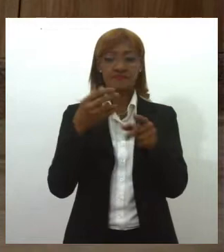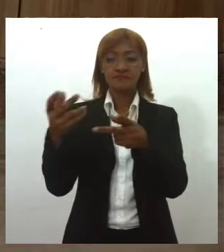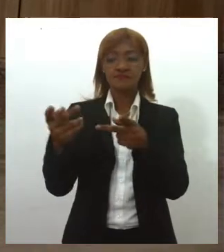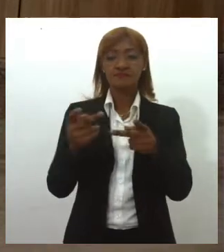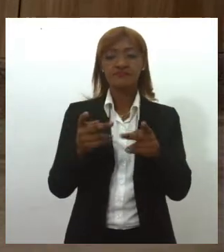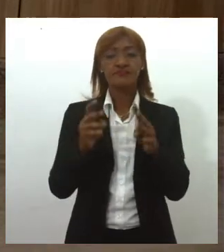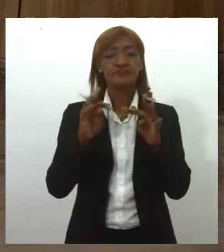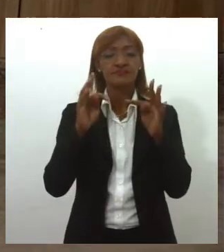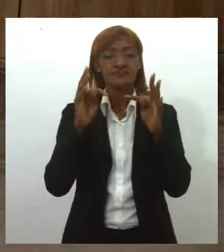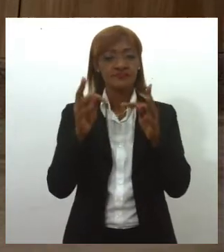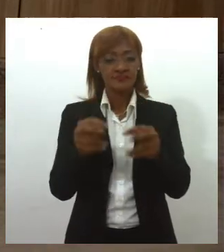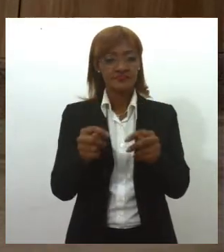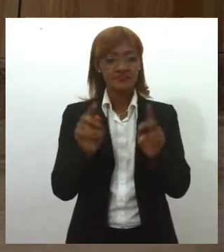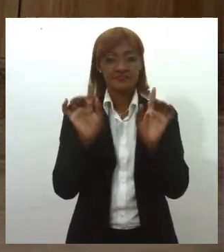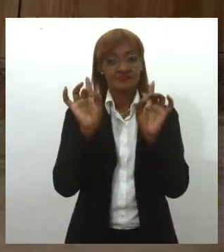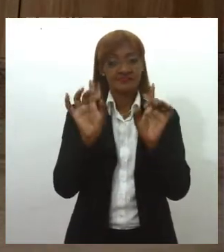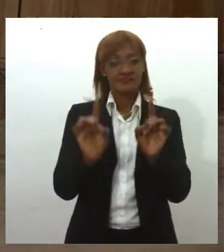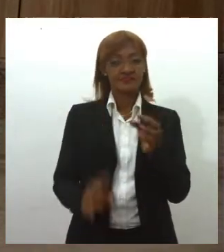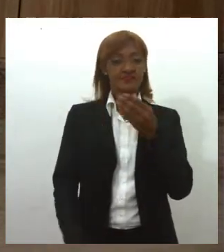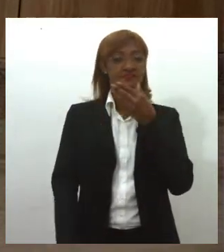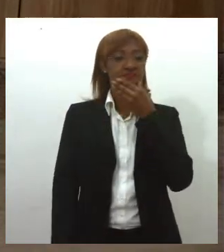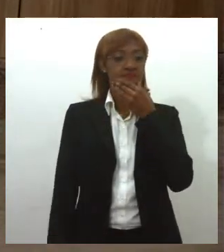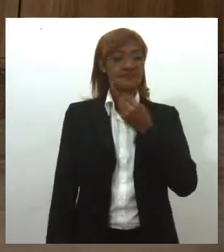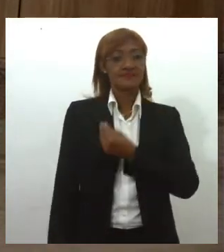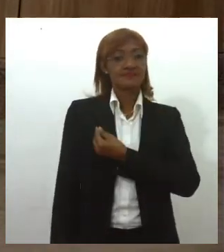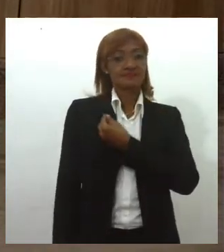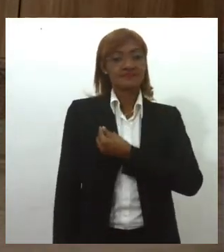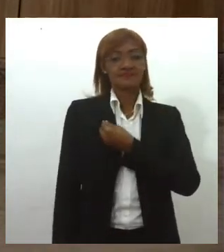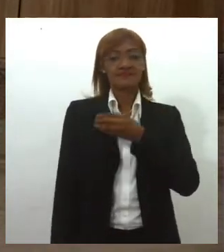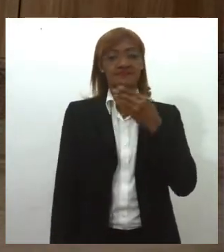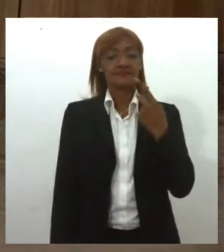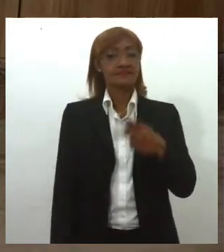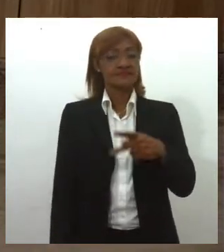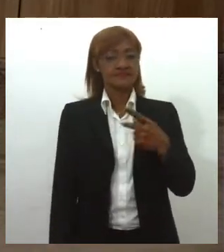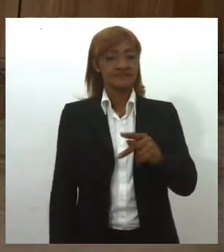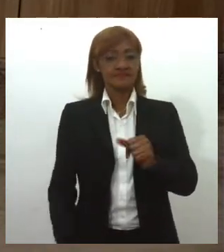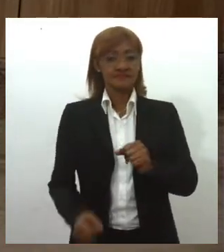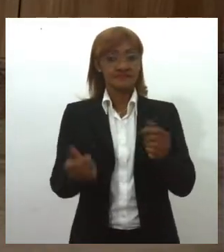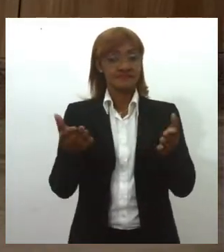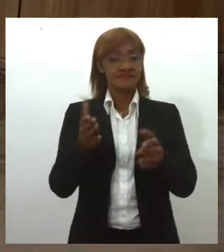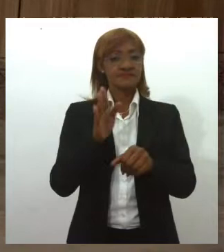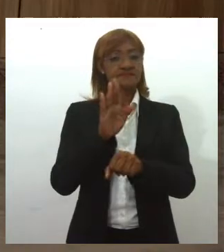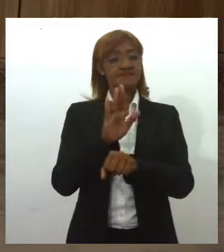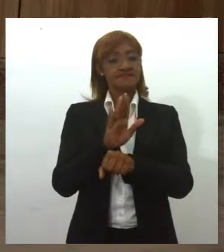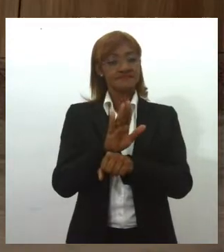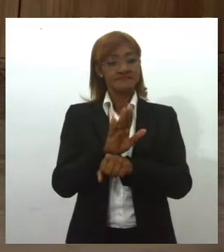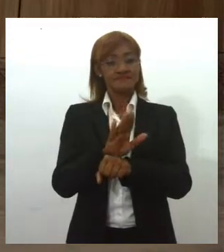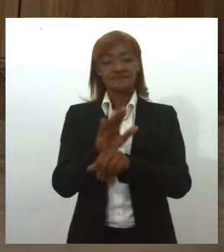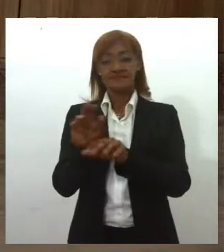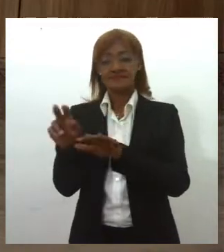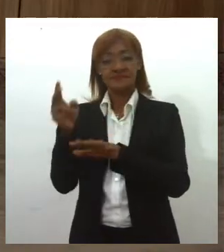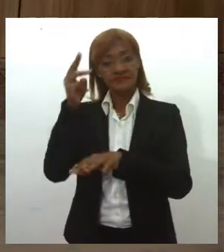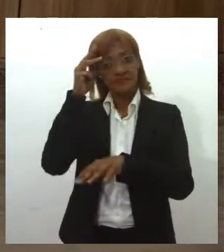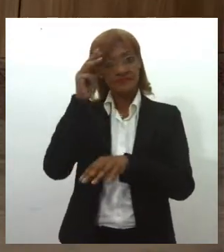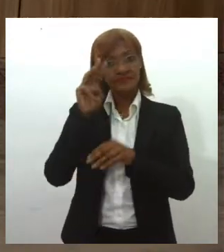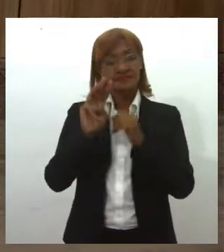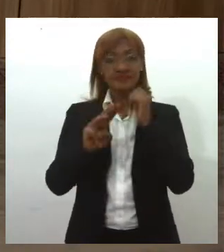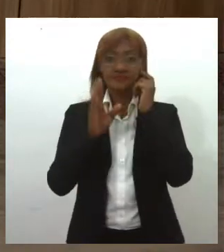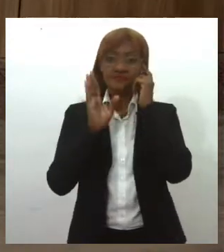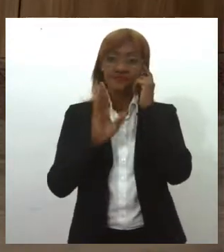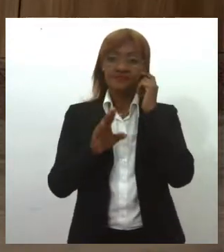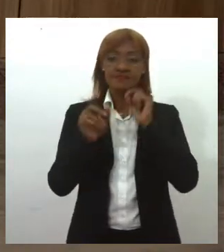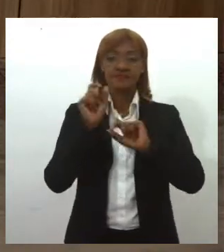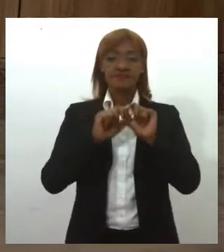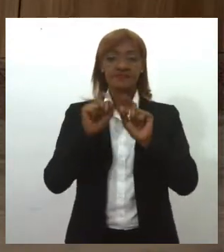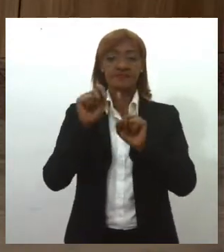casa, mas em especial os homens, para estar conosco durante esta tarde e o resto da semana, que a gente vai estar falando sobre o